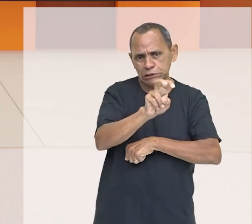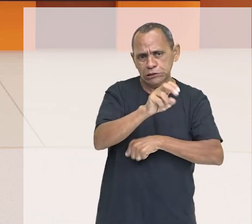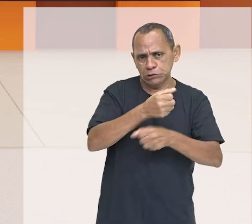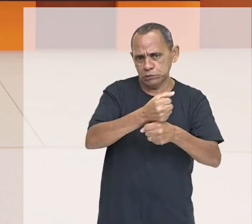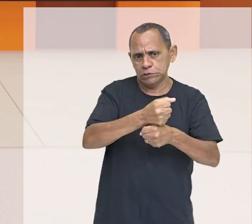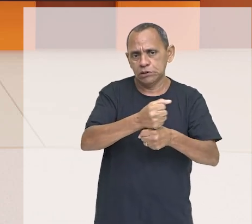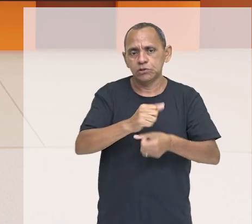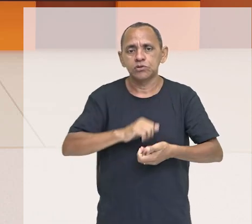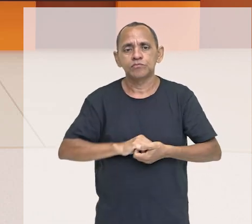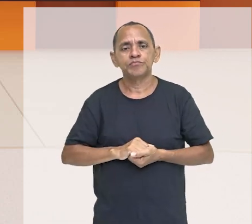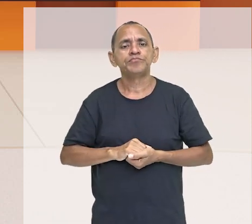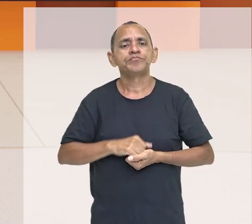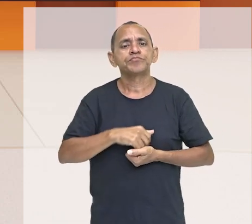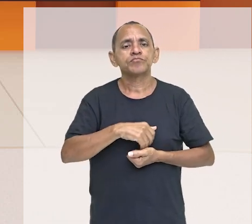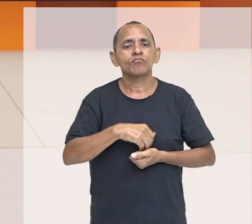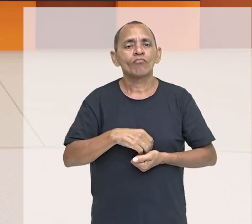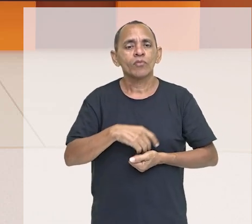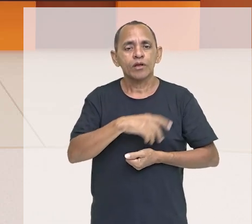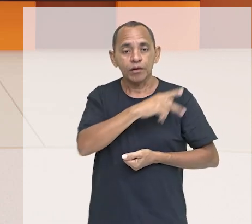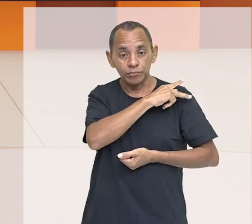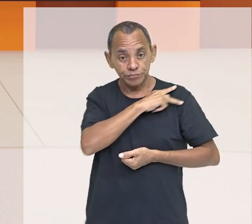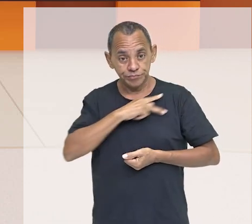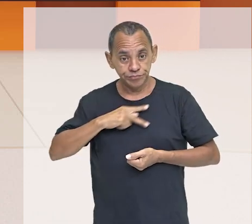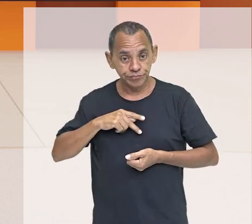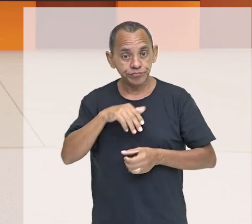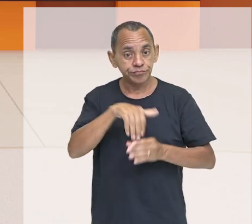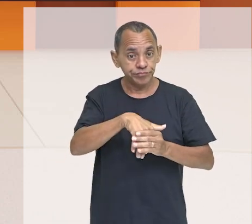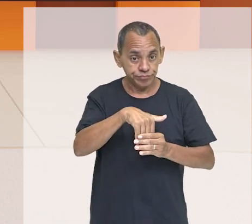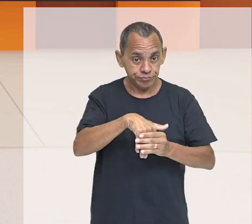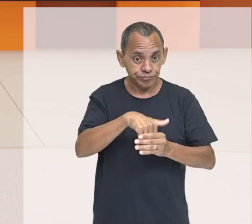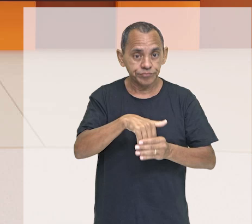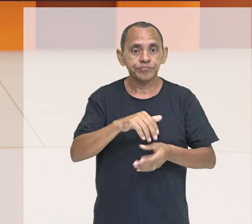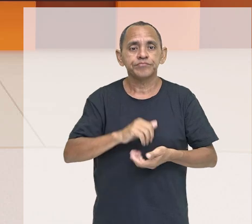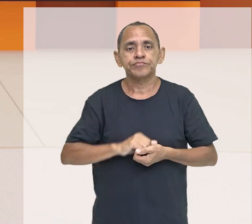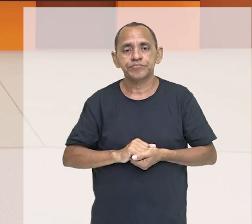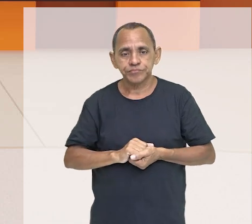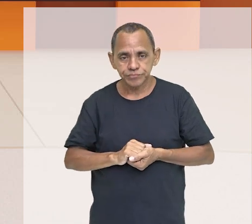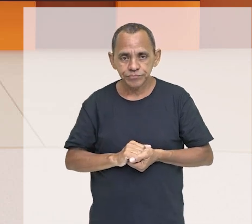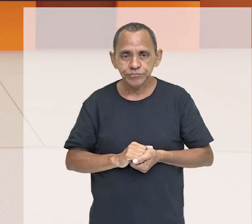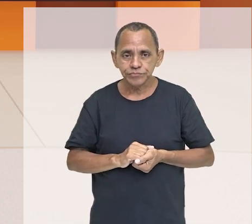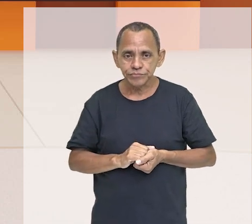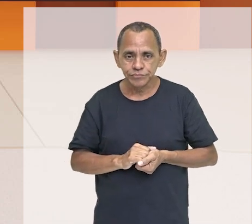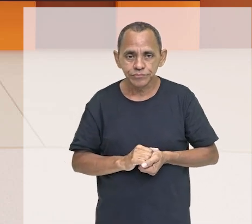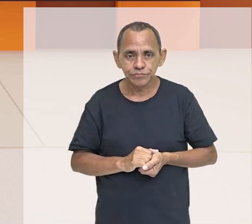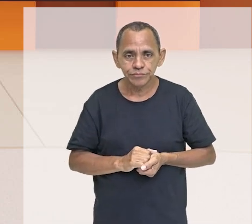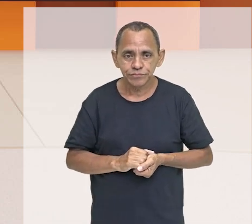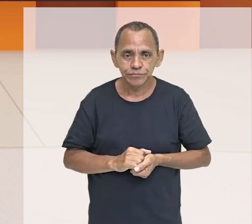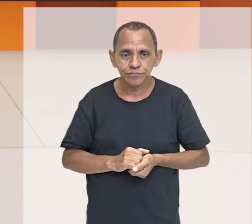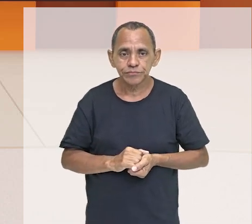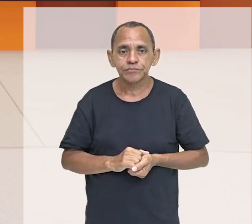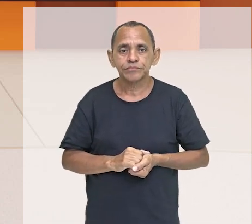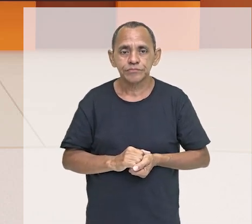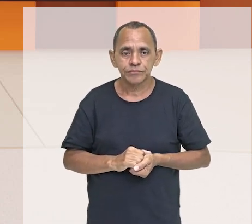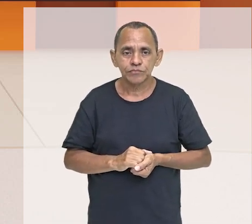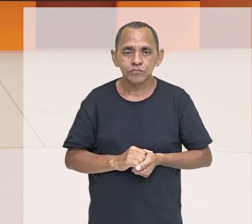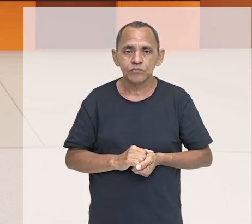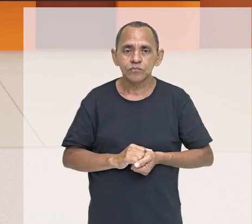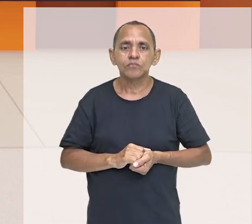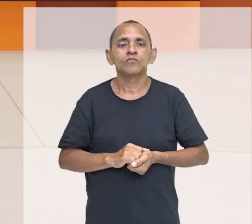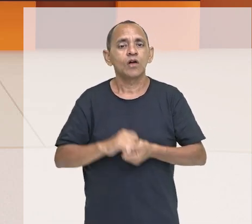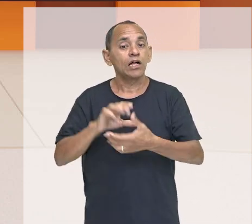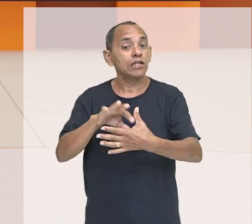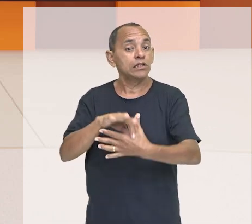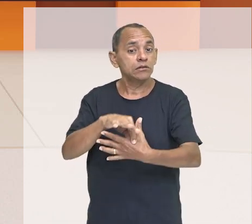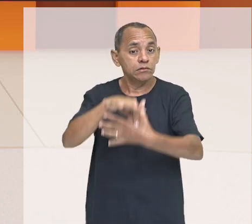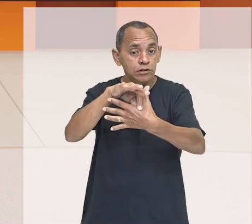se elege, né? E aí, no caso, como presidente, né, ele vai, então, presidir o